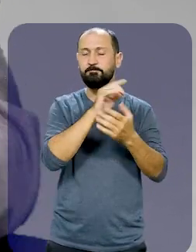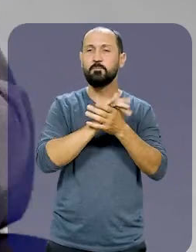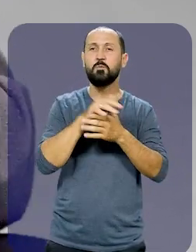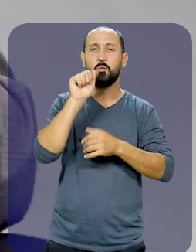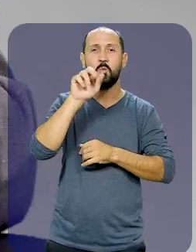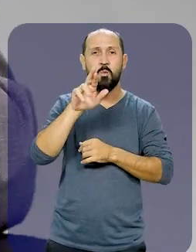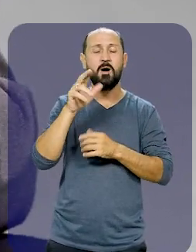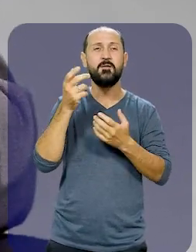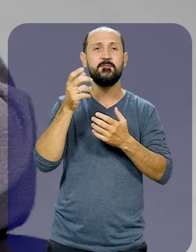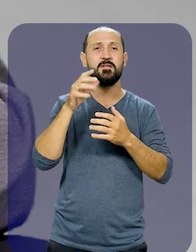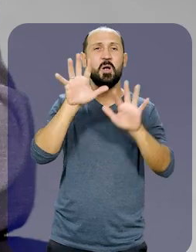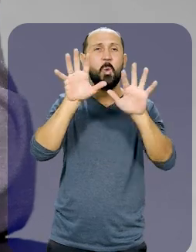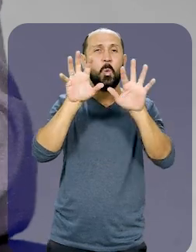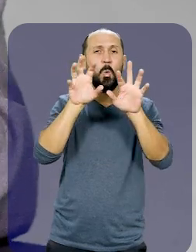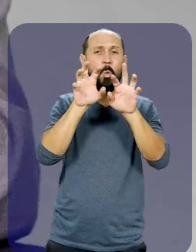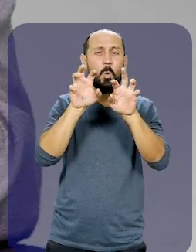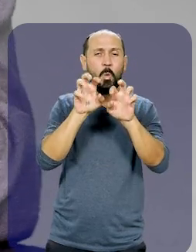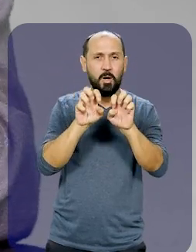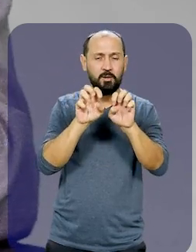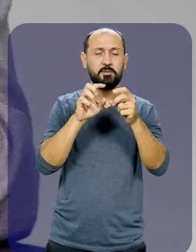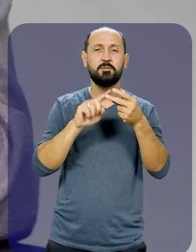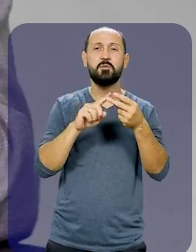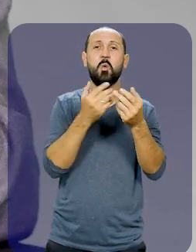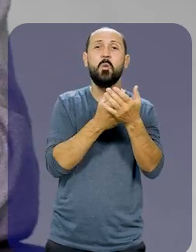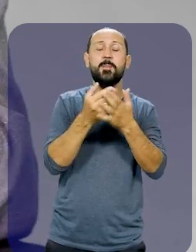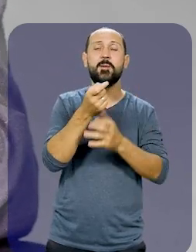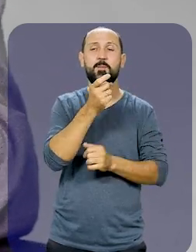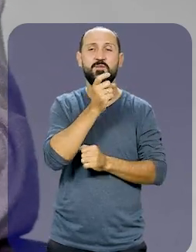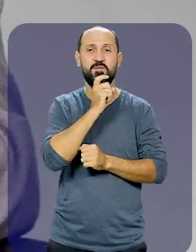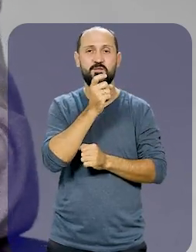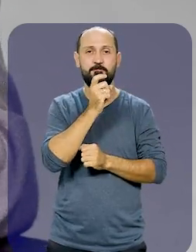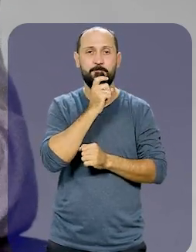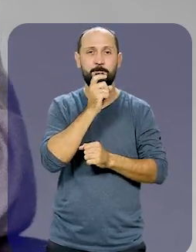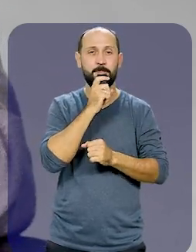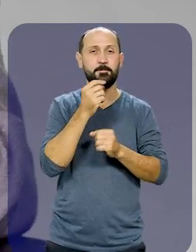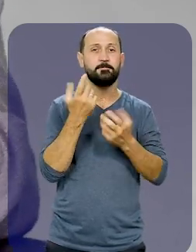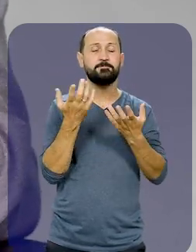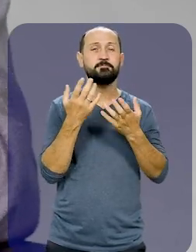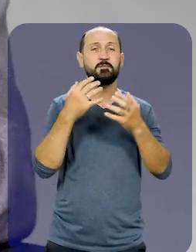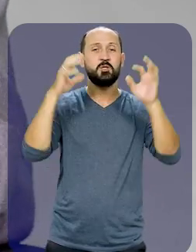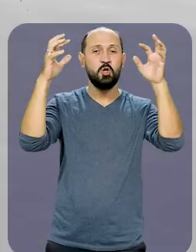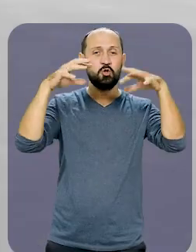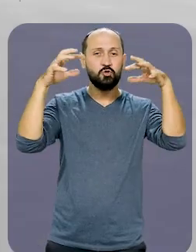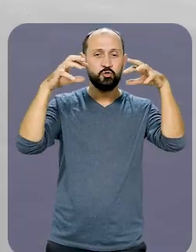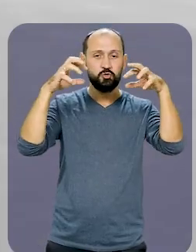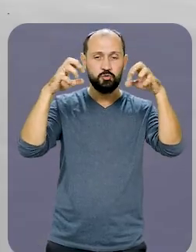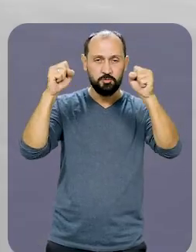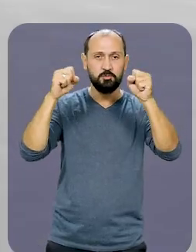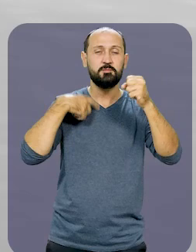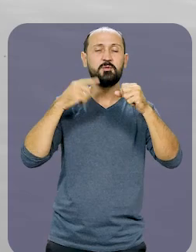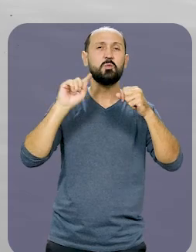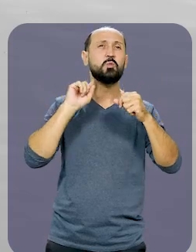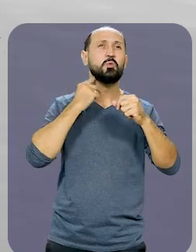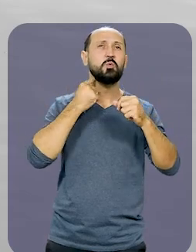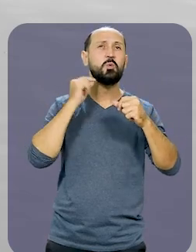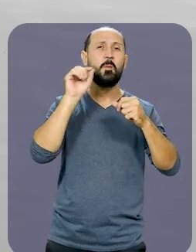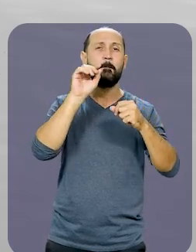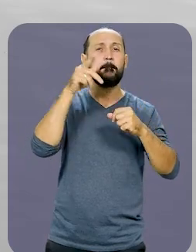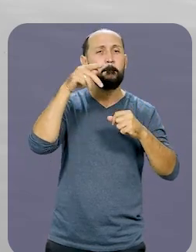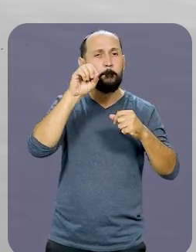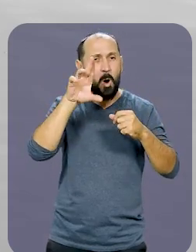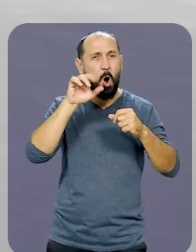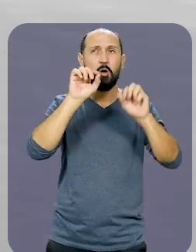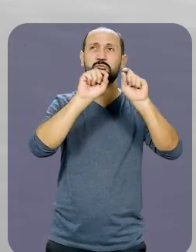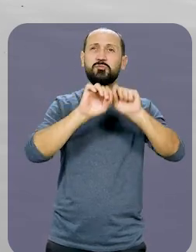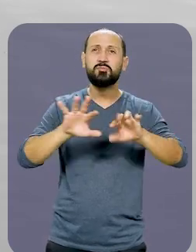o ar fica mais seco e entra o ar frio e há a diminuição das chuvas. Então mais poeira, e